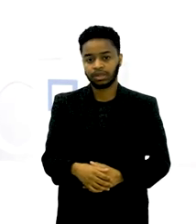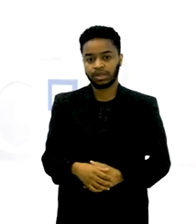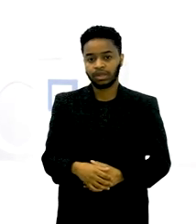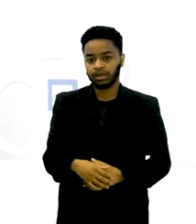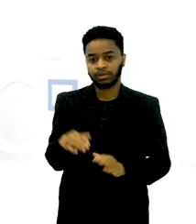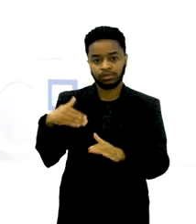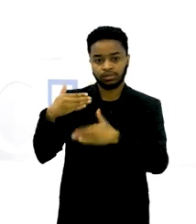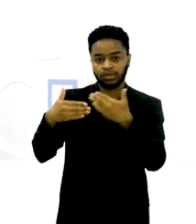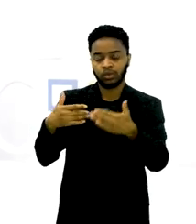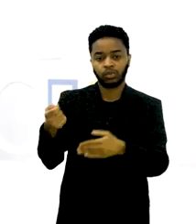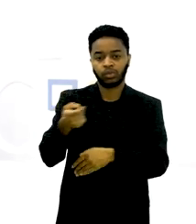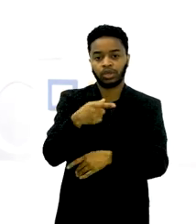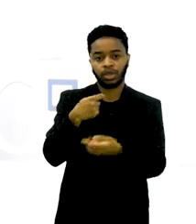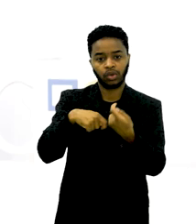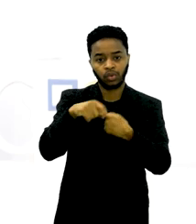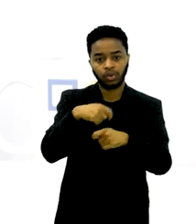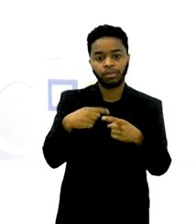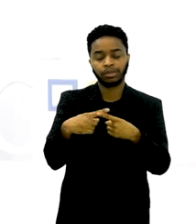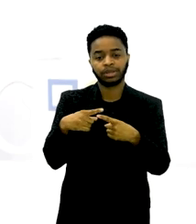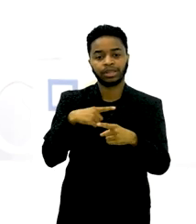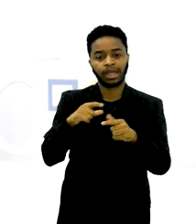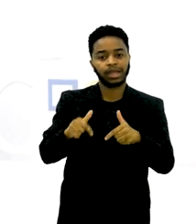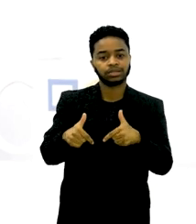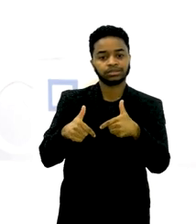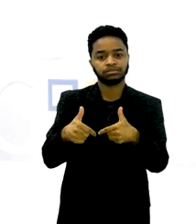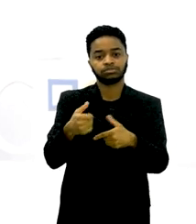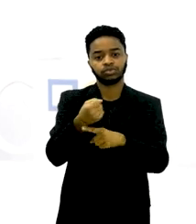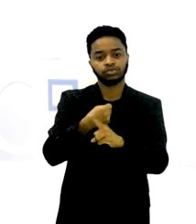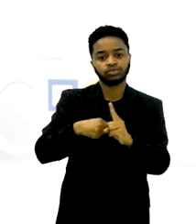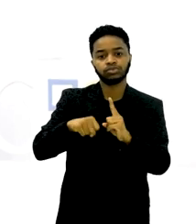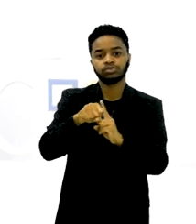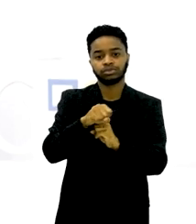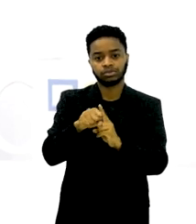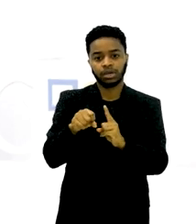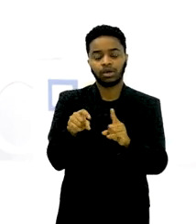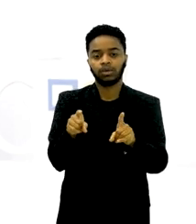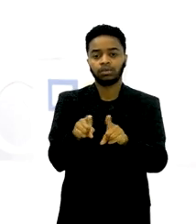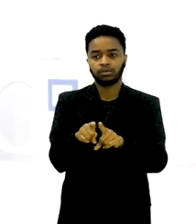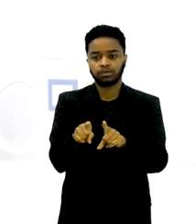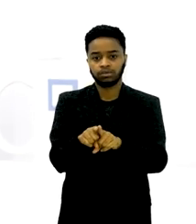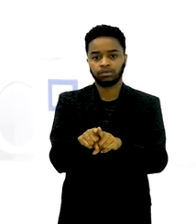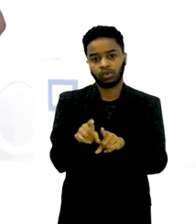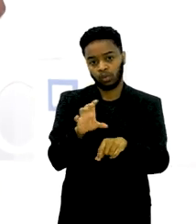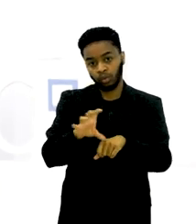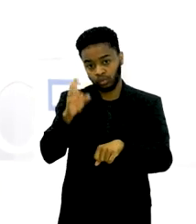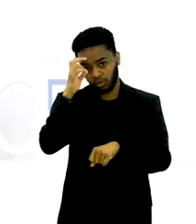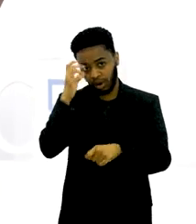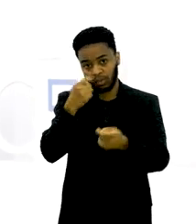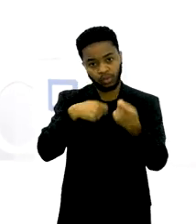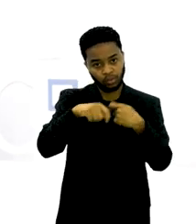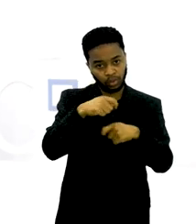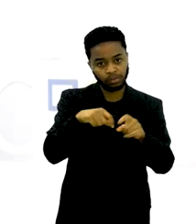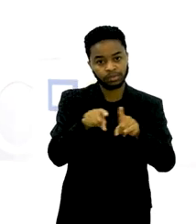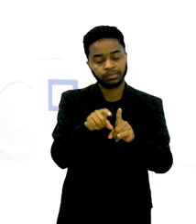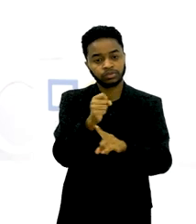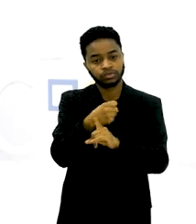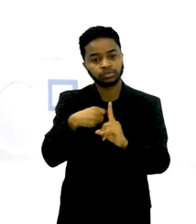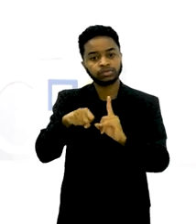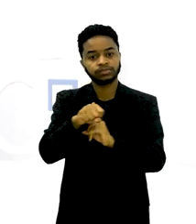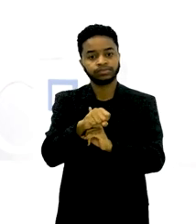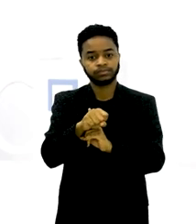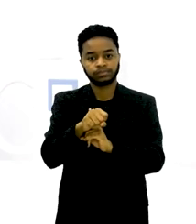Econômica né ela tem uma um ativo social eh além do do cultural e econômico um ativo